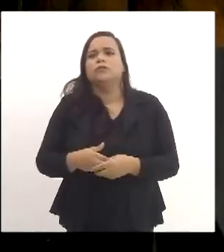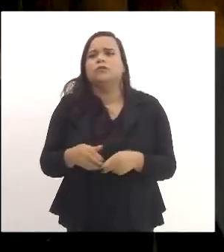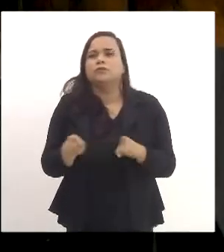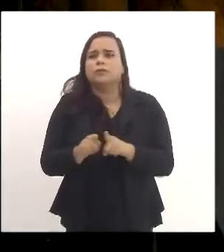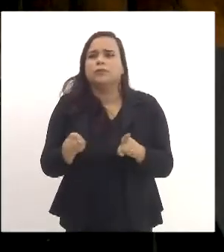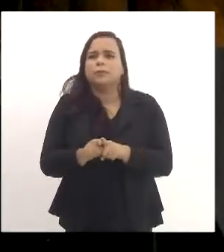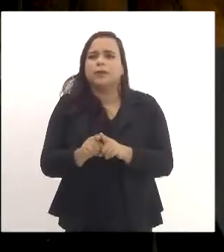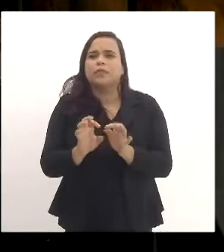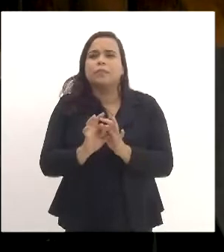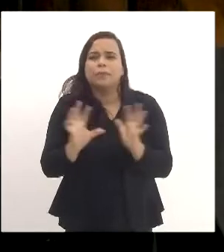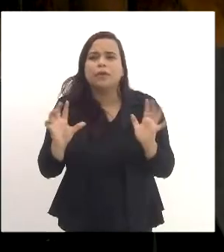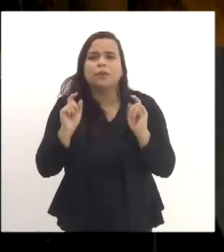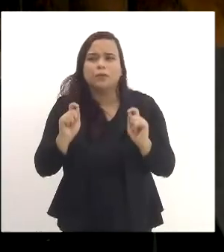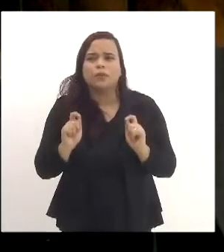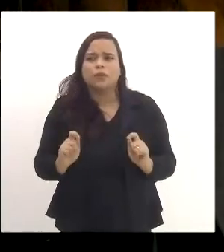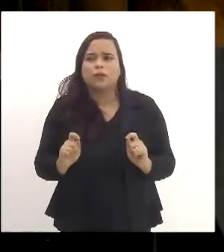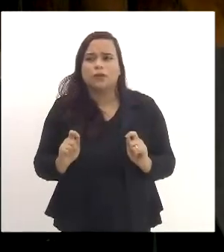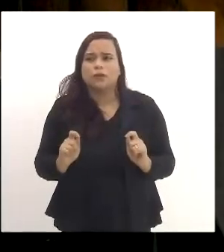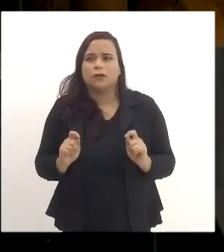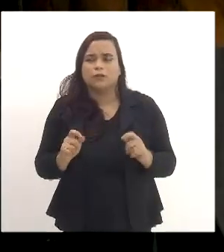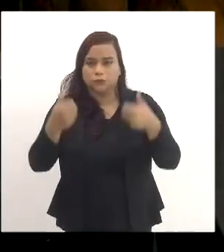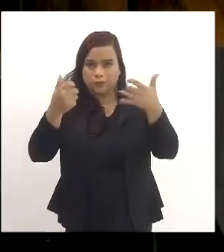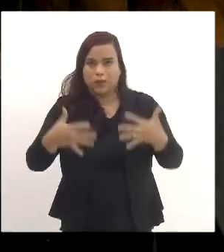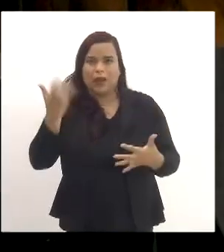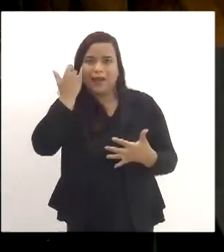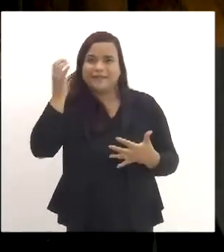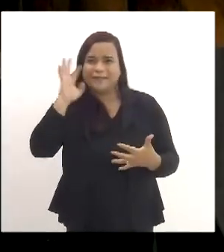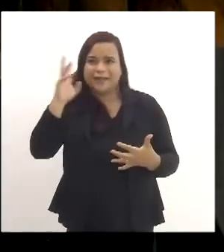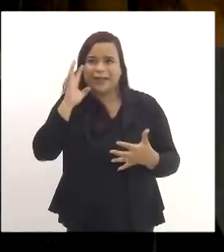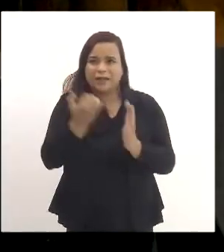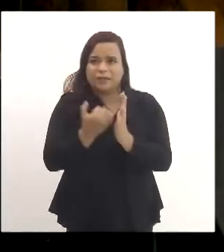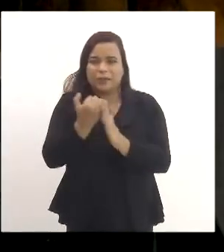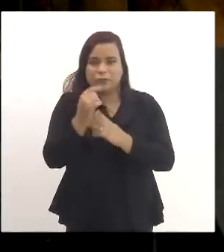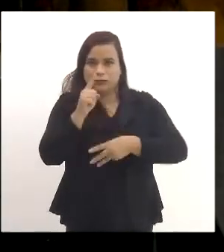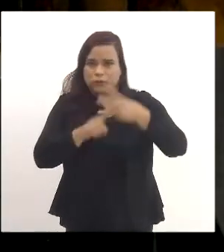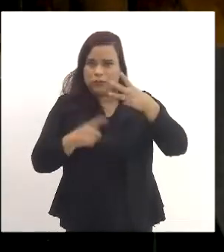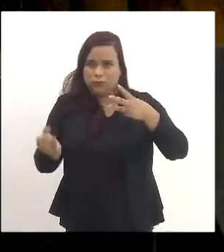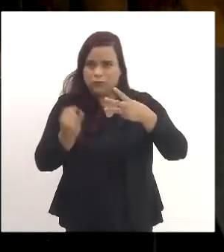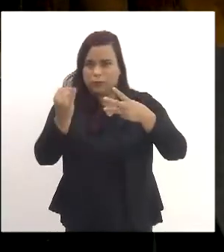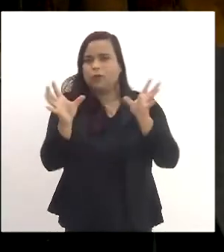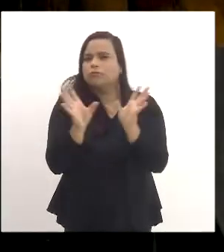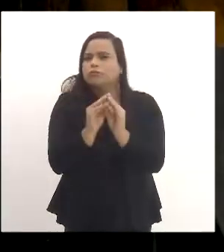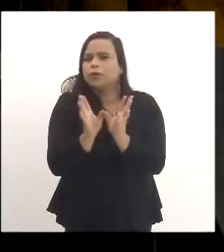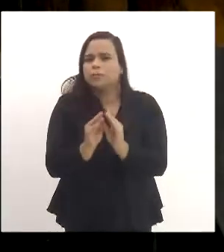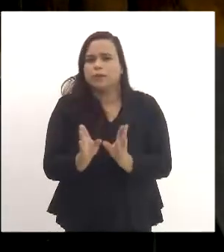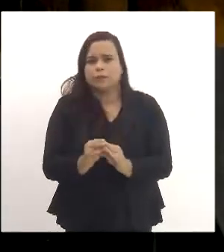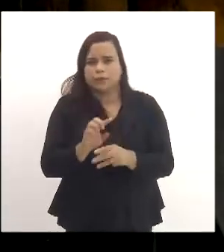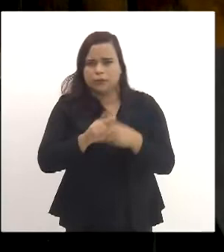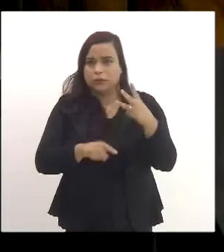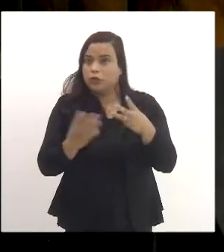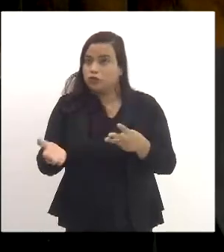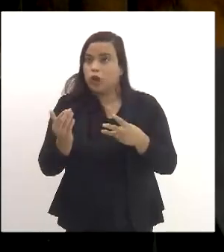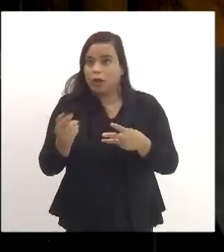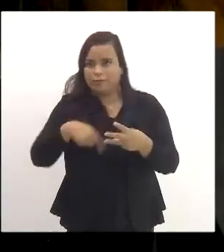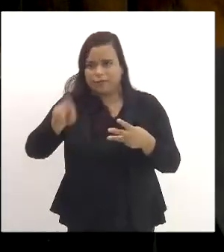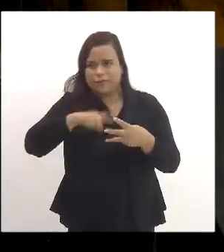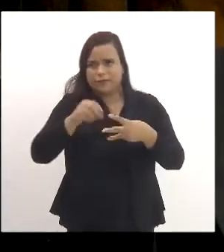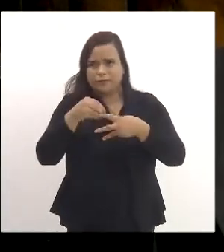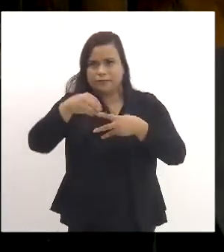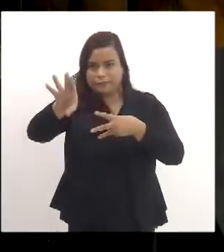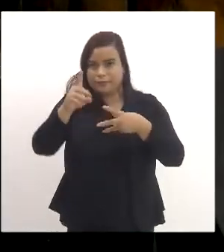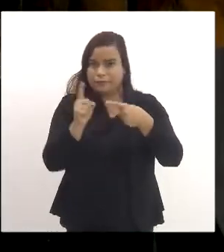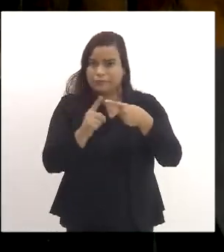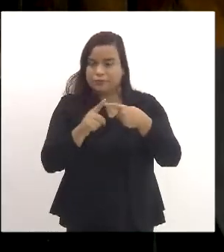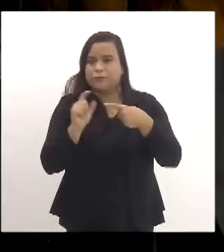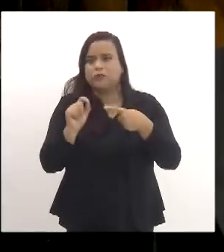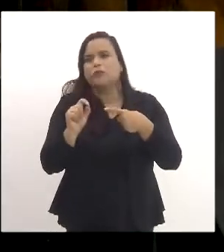permitam-me que explore esta ideia, sobretudo com 3 mensagens muito breves para os mais jovens. A primeira